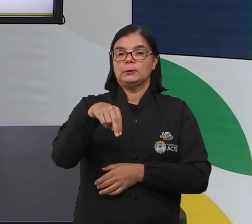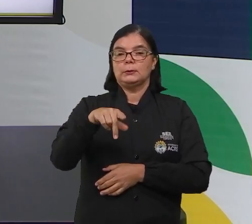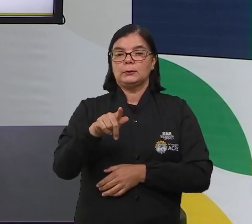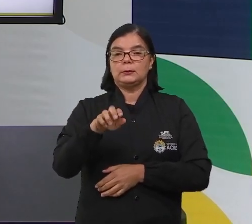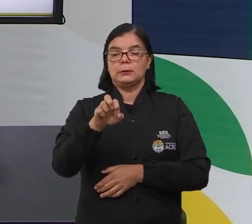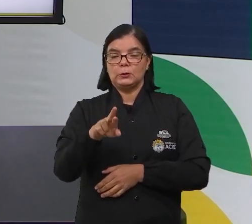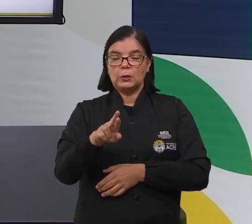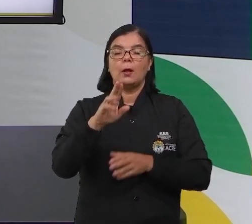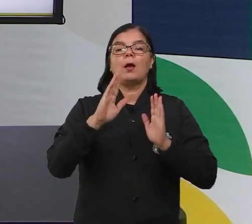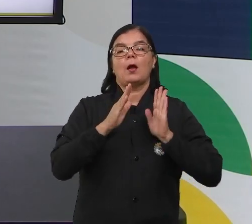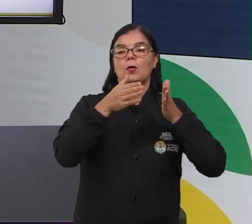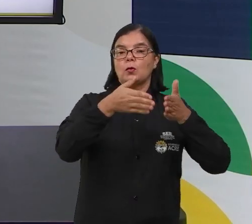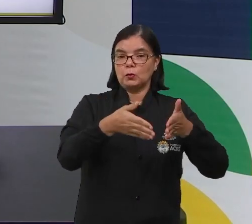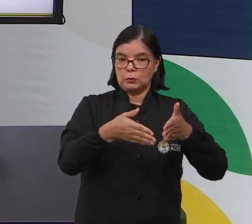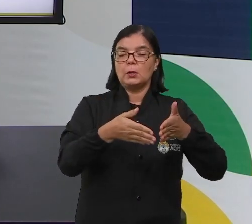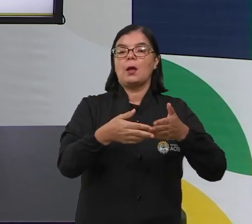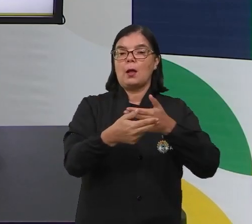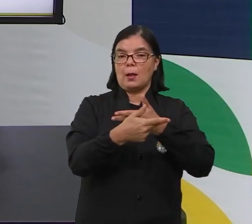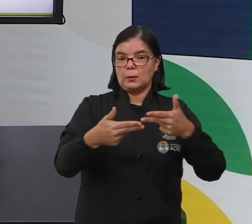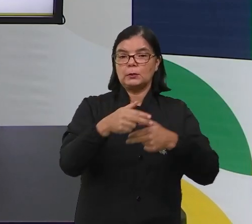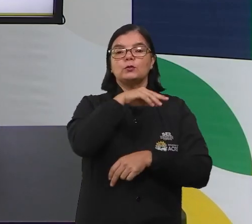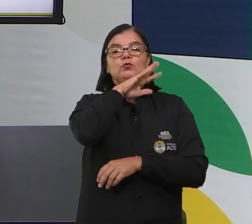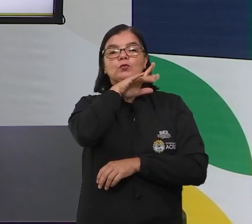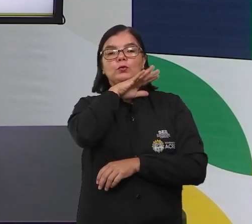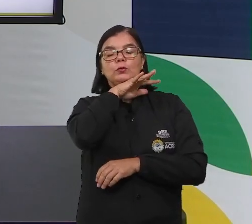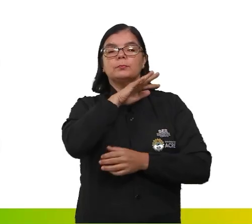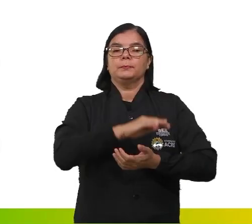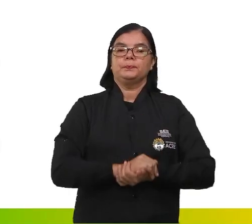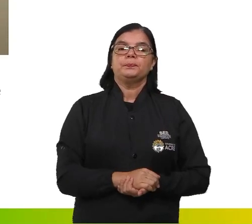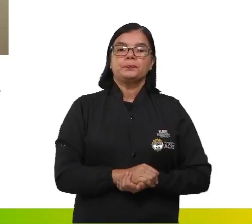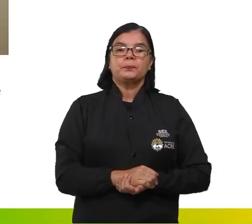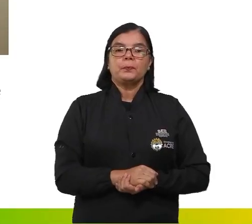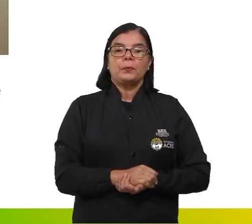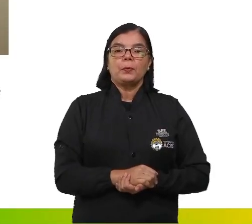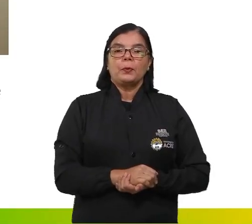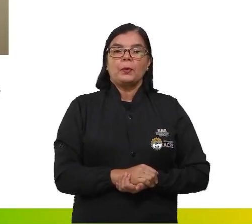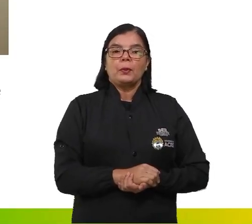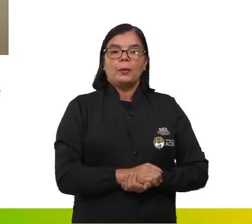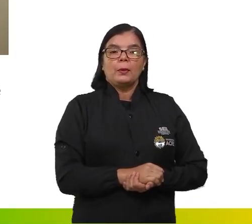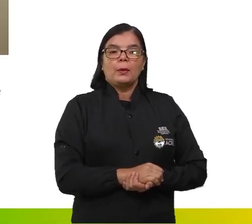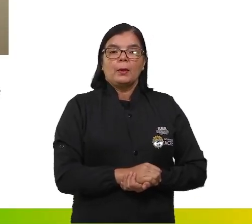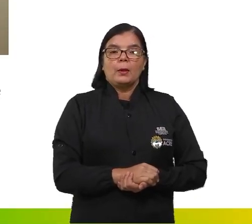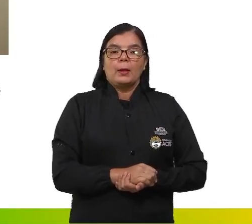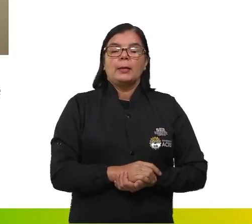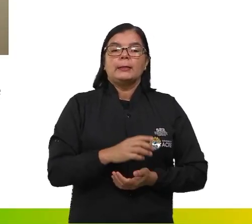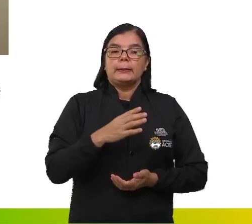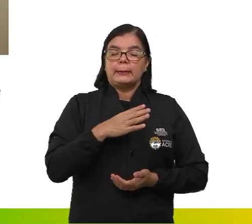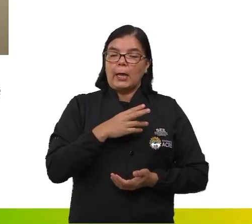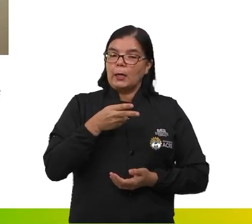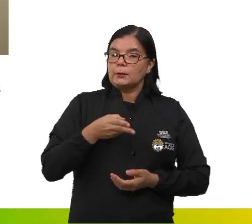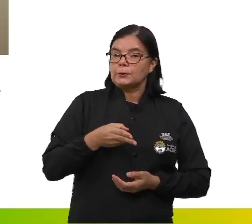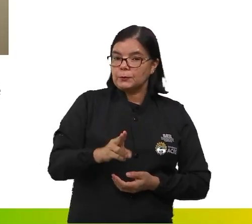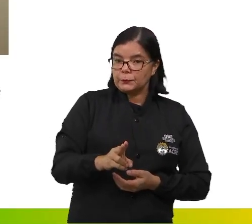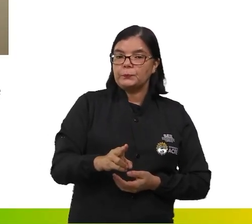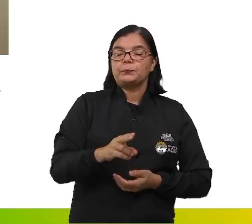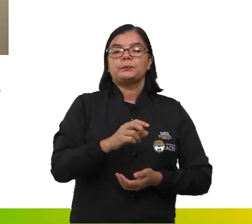trabalho direcionado à causa animal. Bom, então, na continuidade, nós